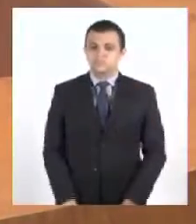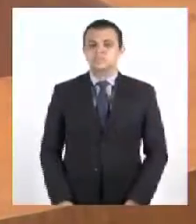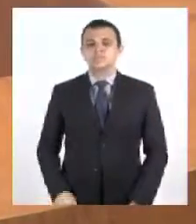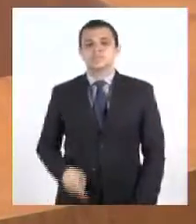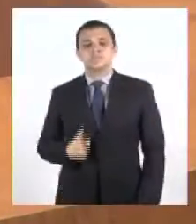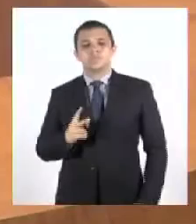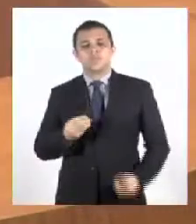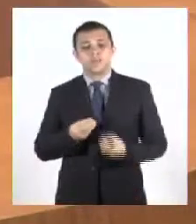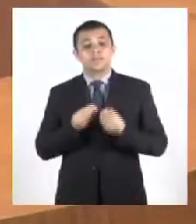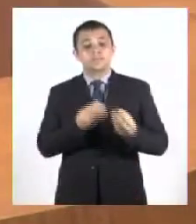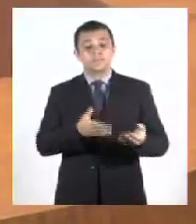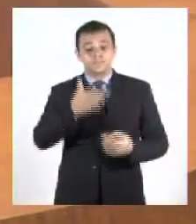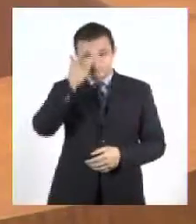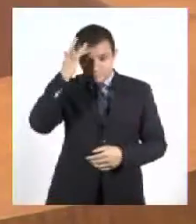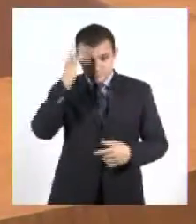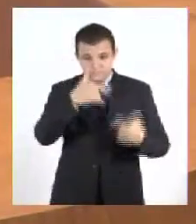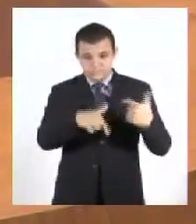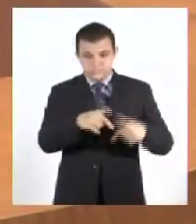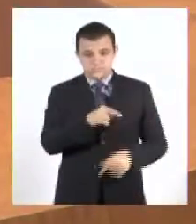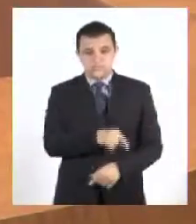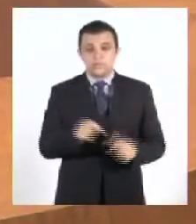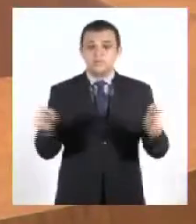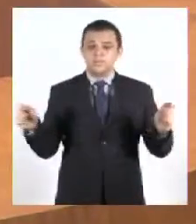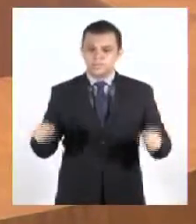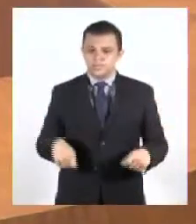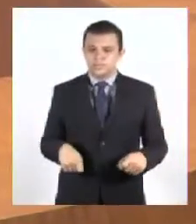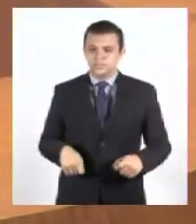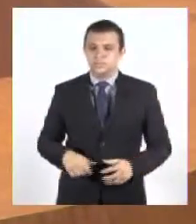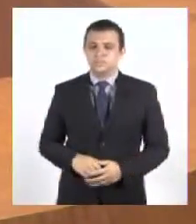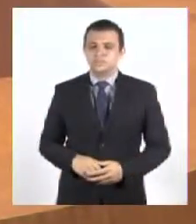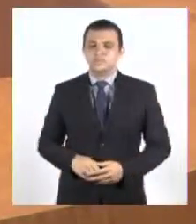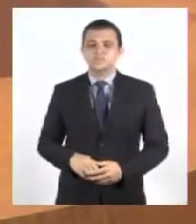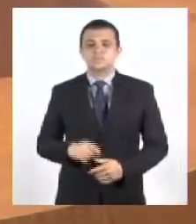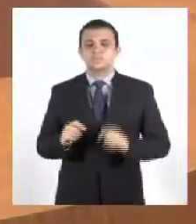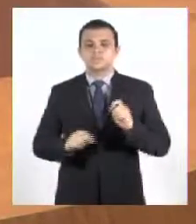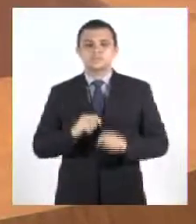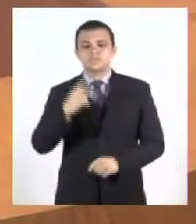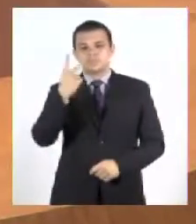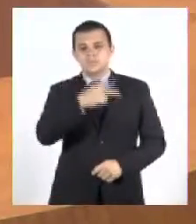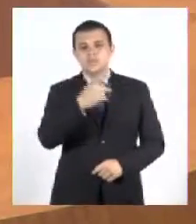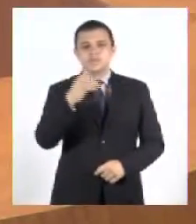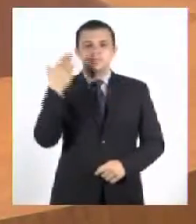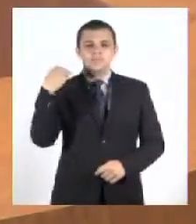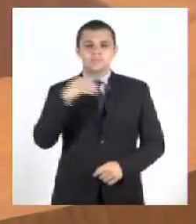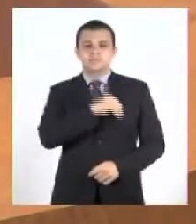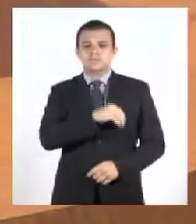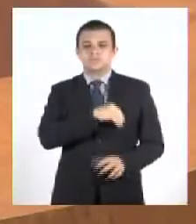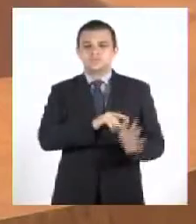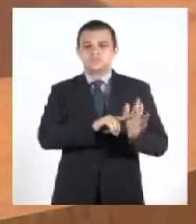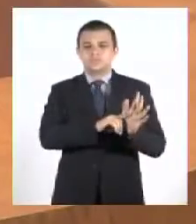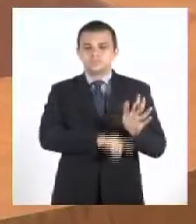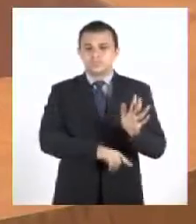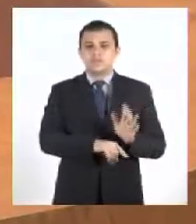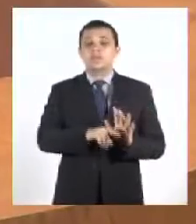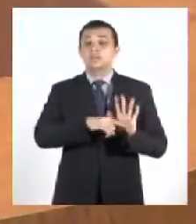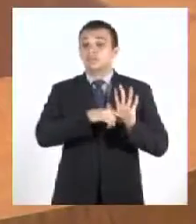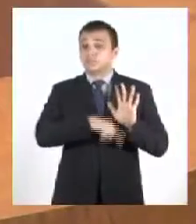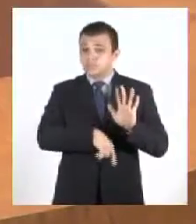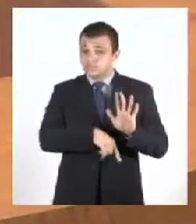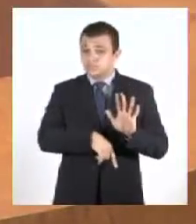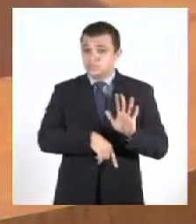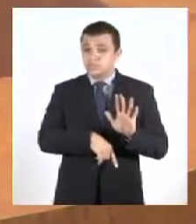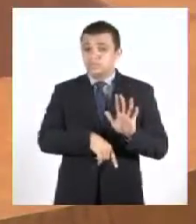garantir a esses trabalhadores que tenham esses dias descontados, que foram inclusive descontados